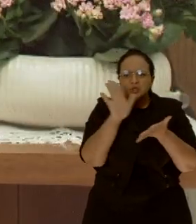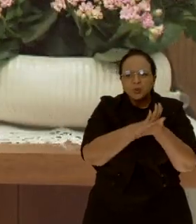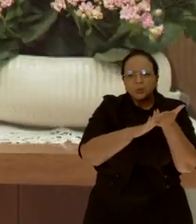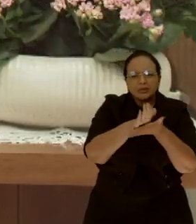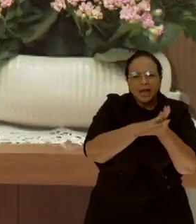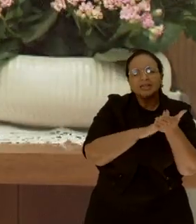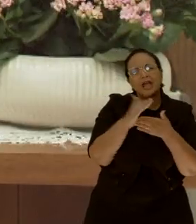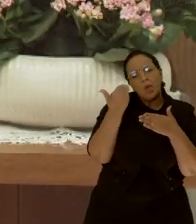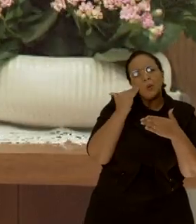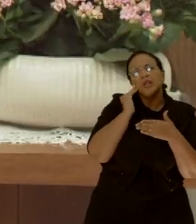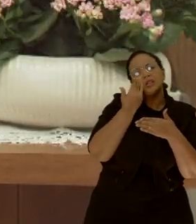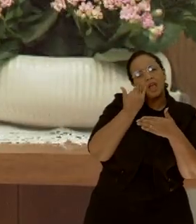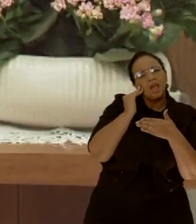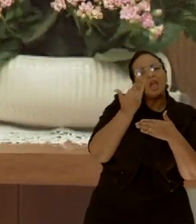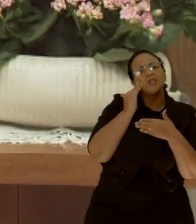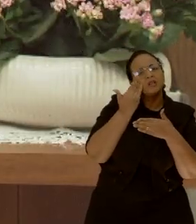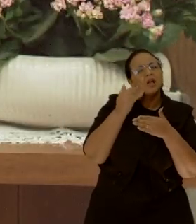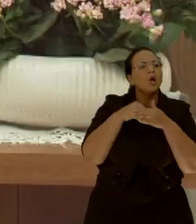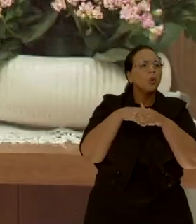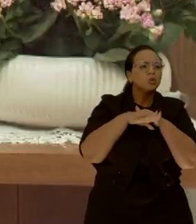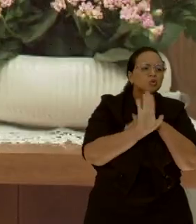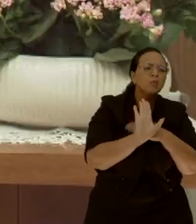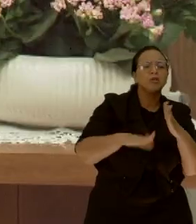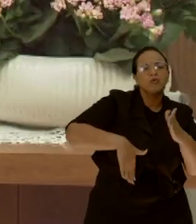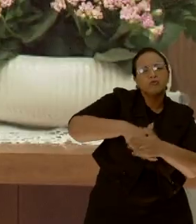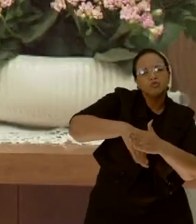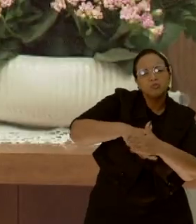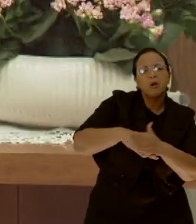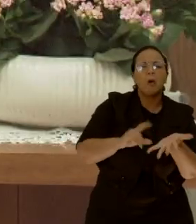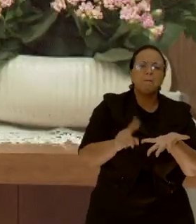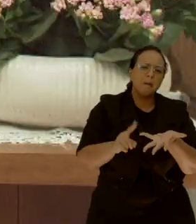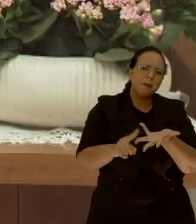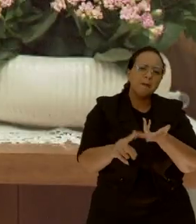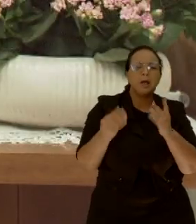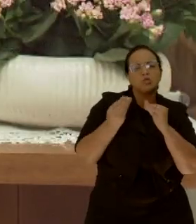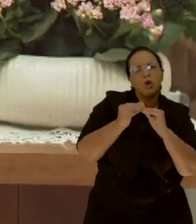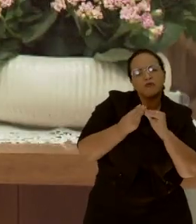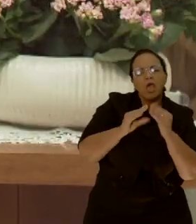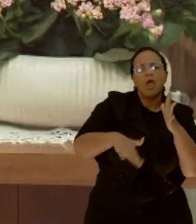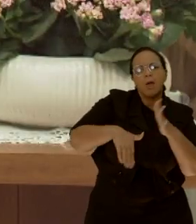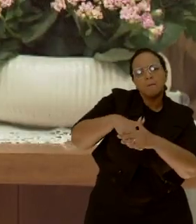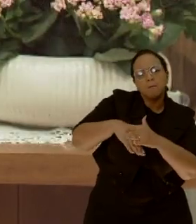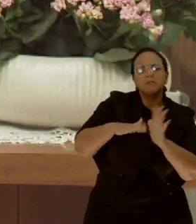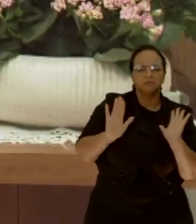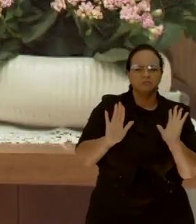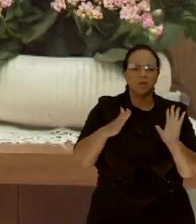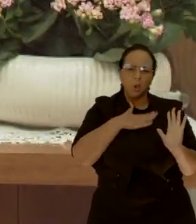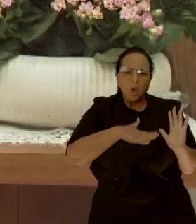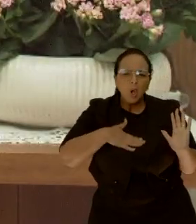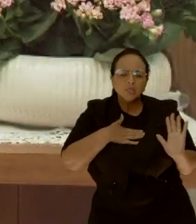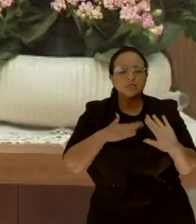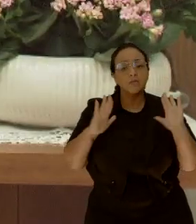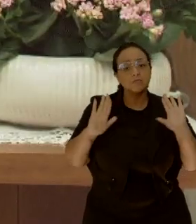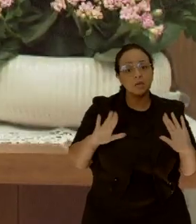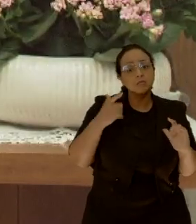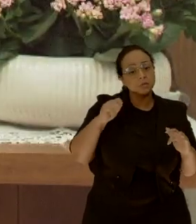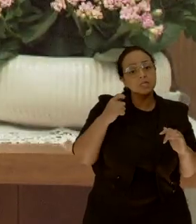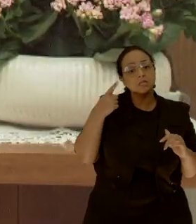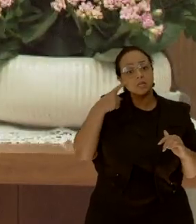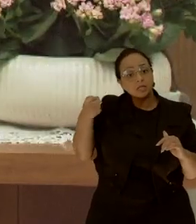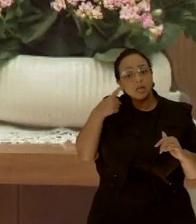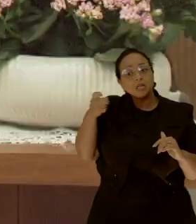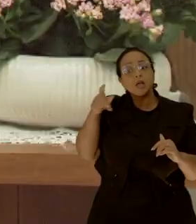gente entende até. Estão acostumados com futebol, com isso, com novela, então não interessa. Mas tem que se interessar,